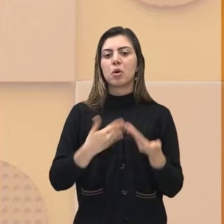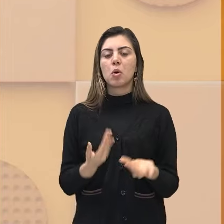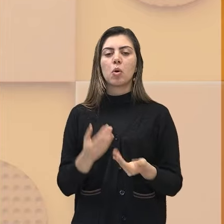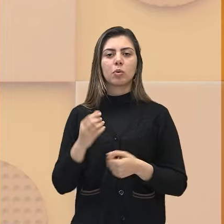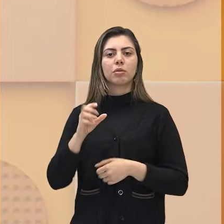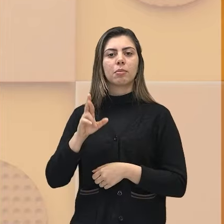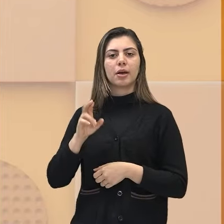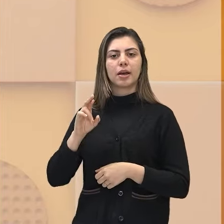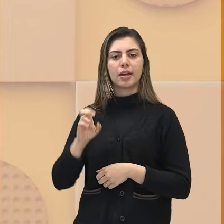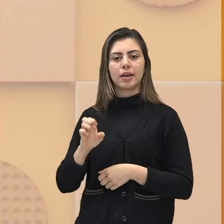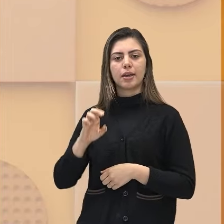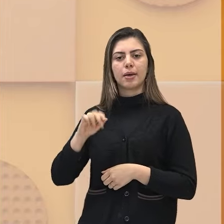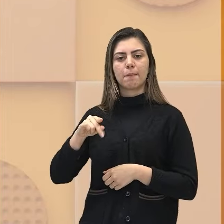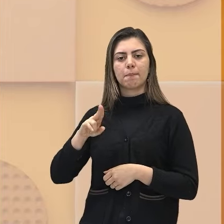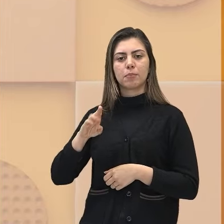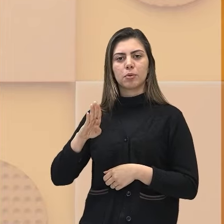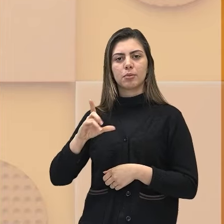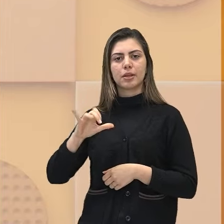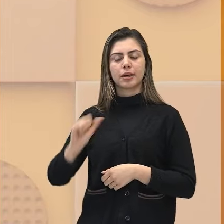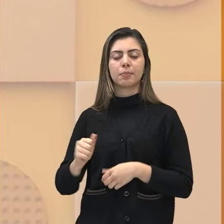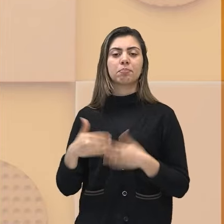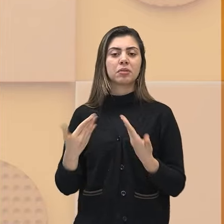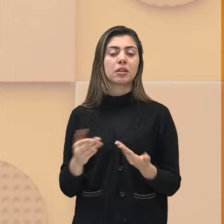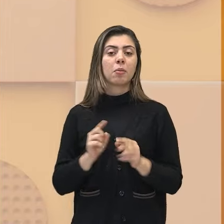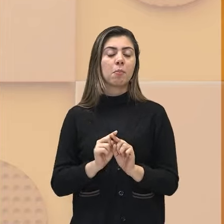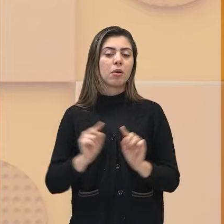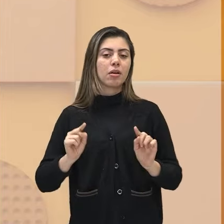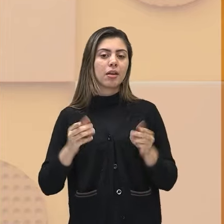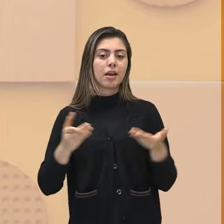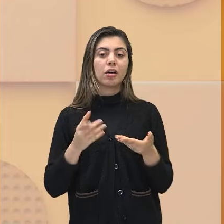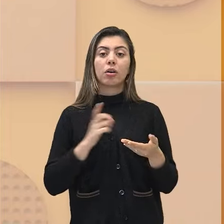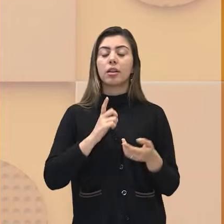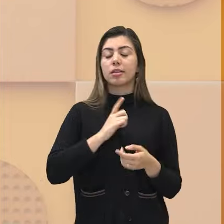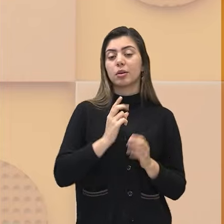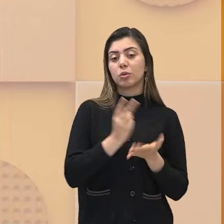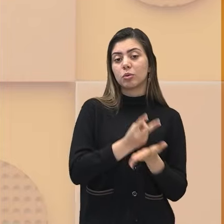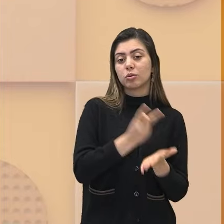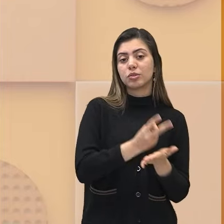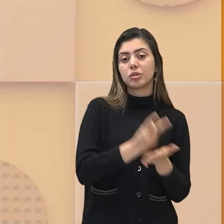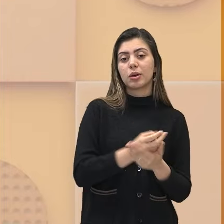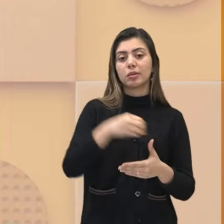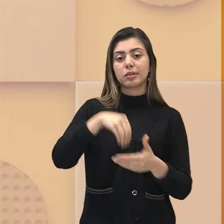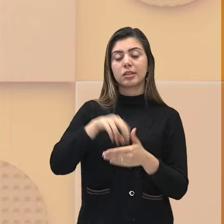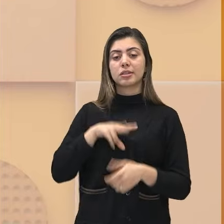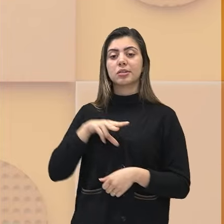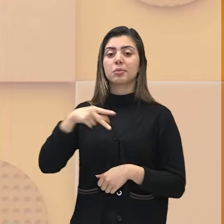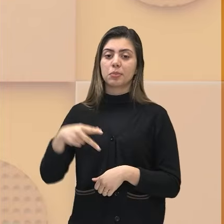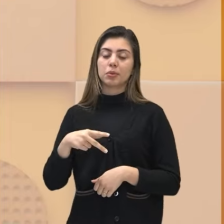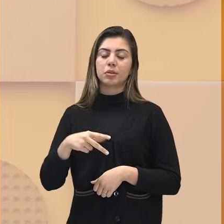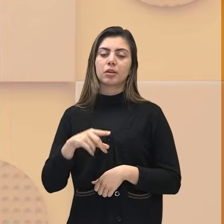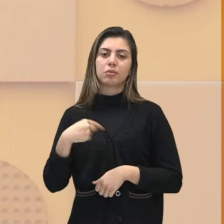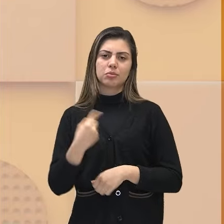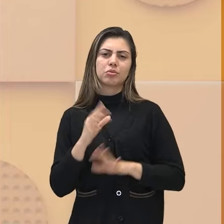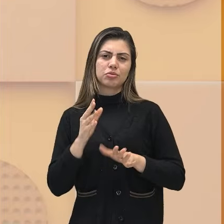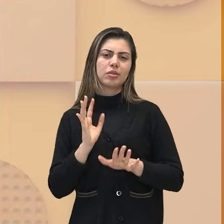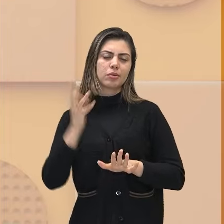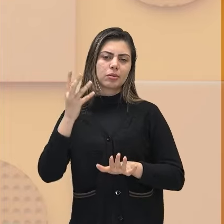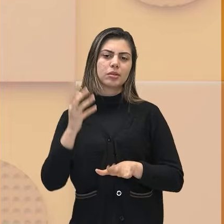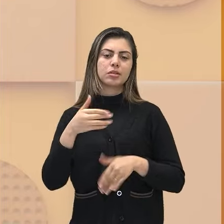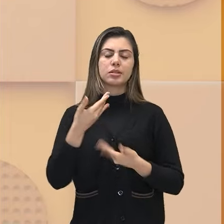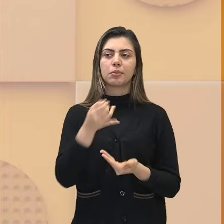nesse momento, nós não teremos ainda uma monarquia constitucional dentro de Portugal. É exemplo do que já aconteceu